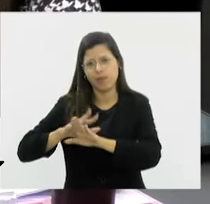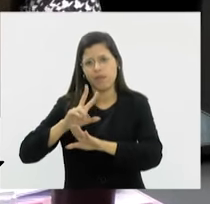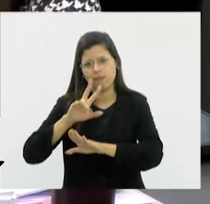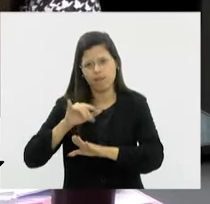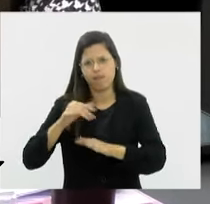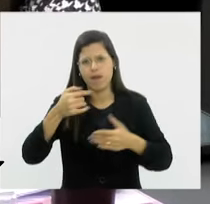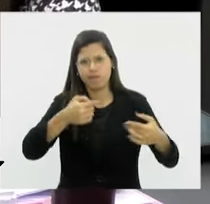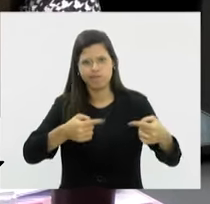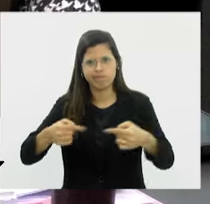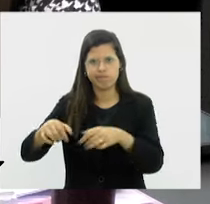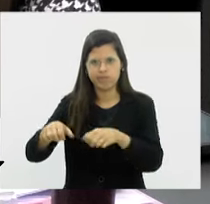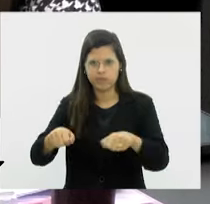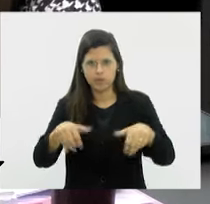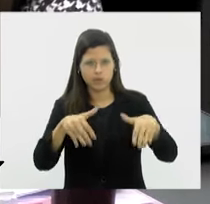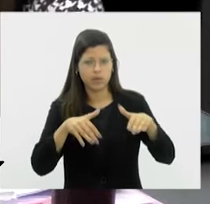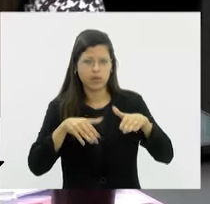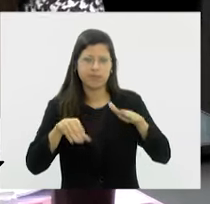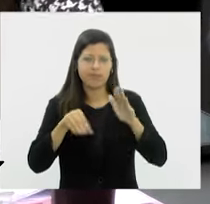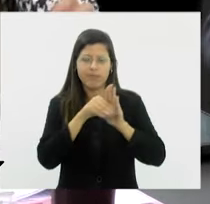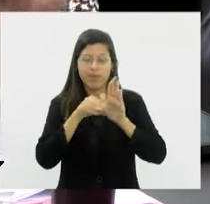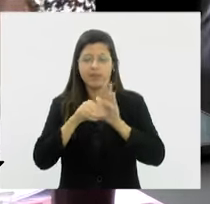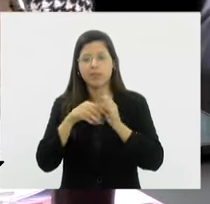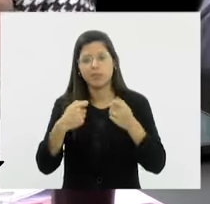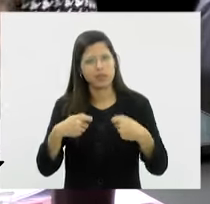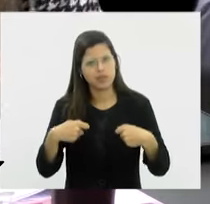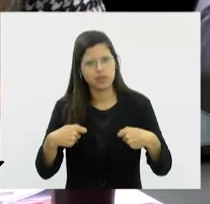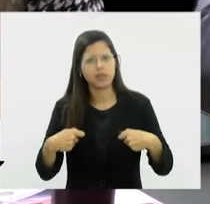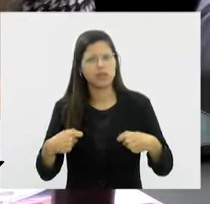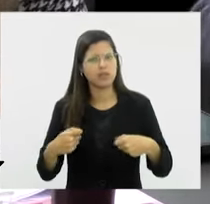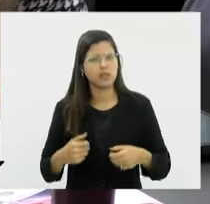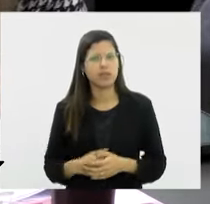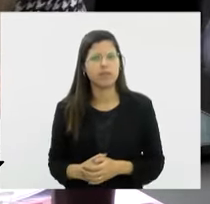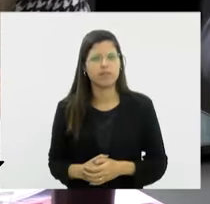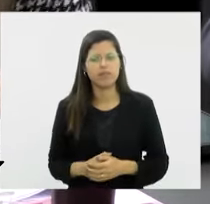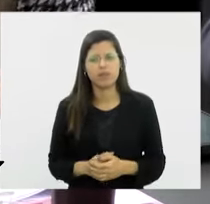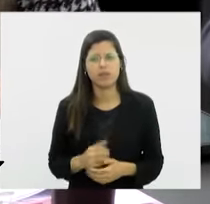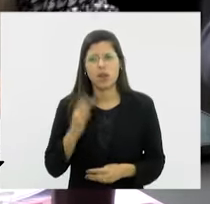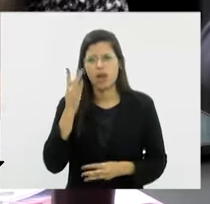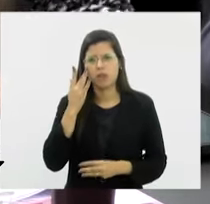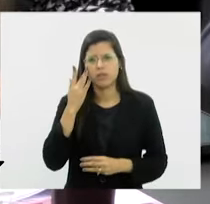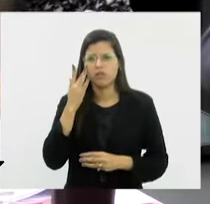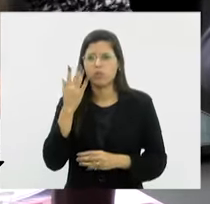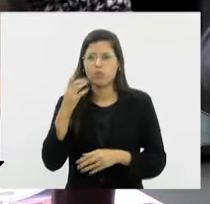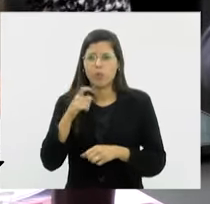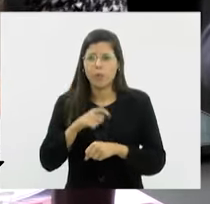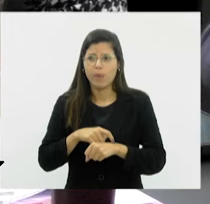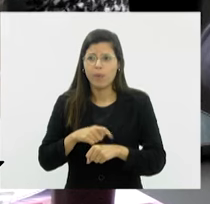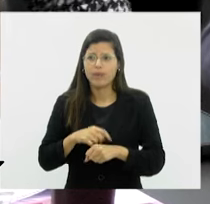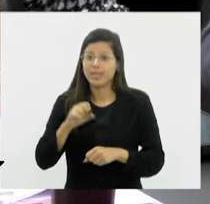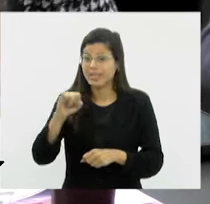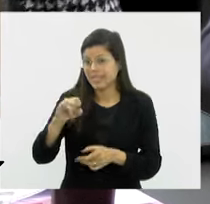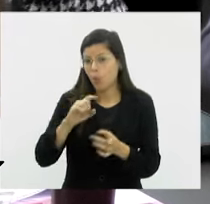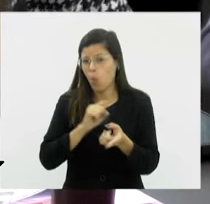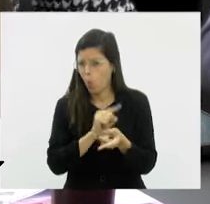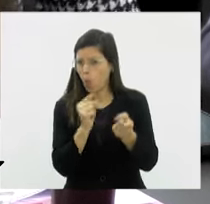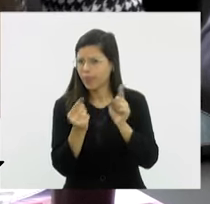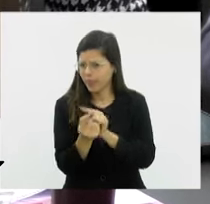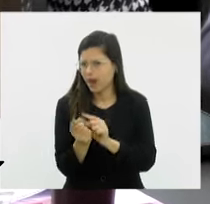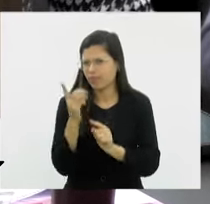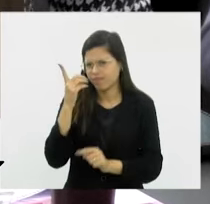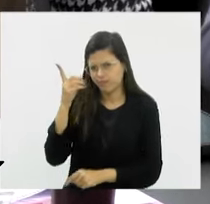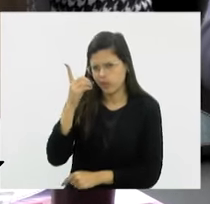fato caberão muitas emendas, e só acho que em algum momento, se fosse o contrário, como bem disse o deputado